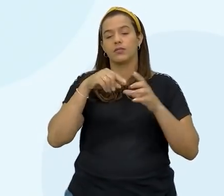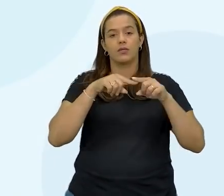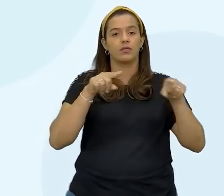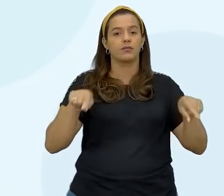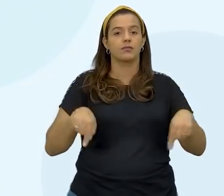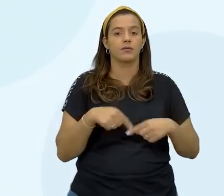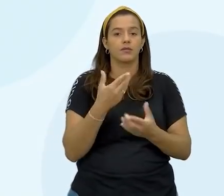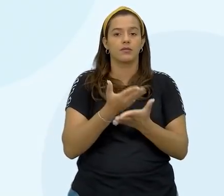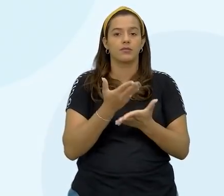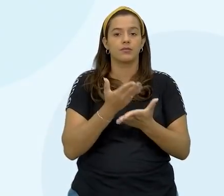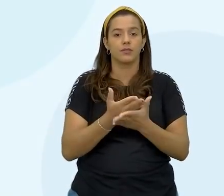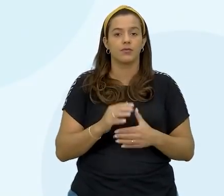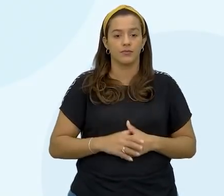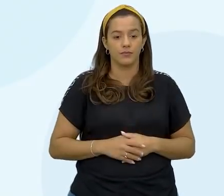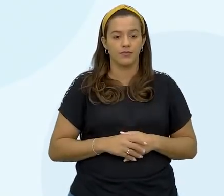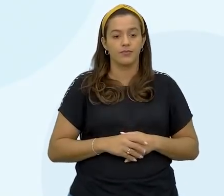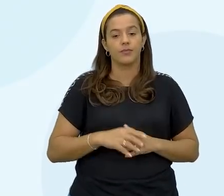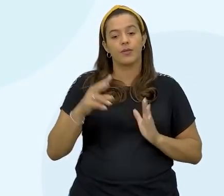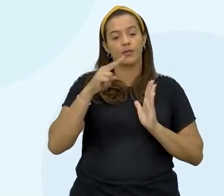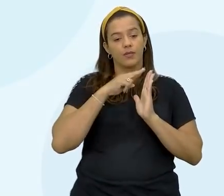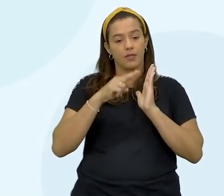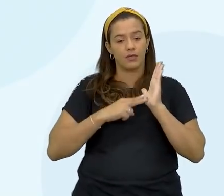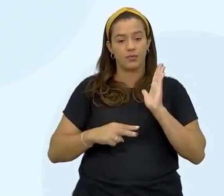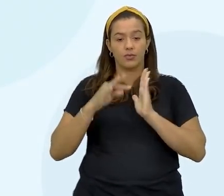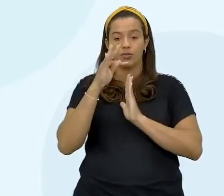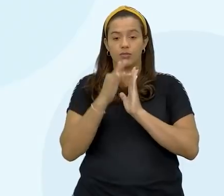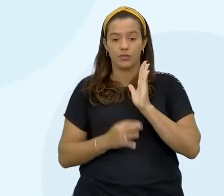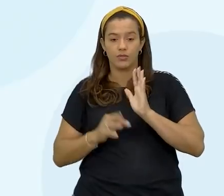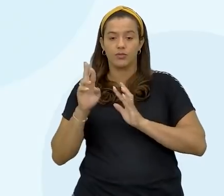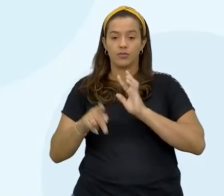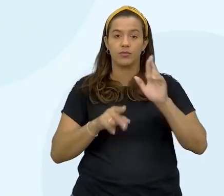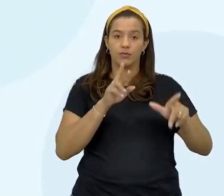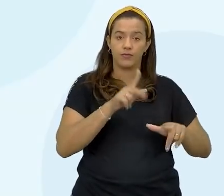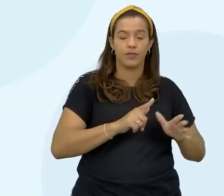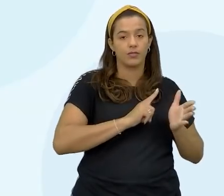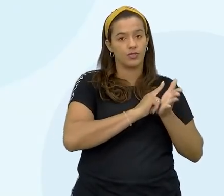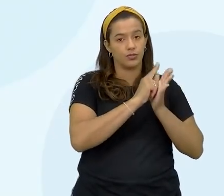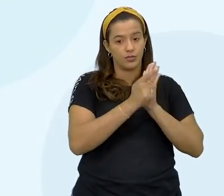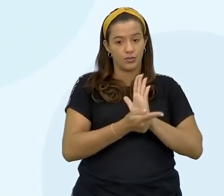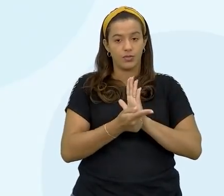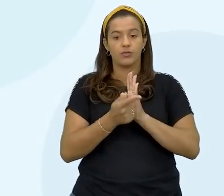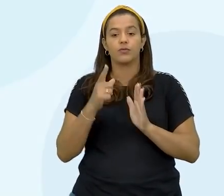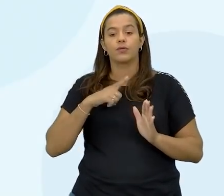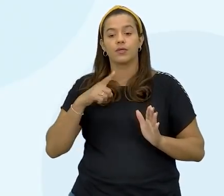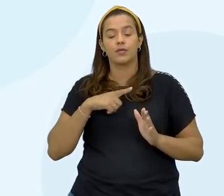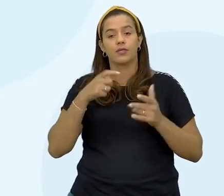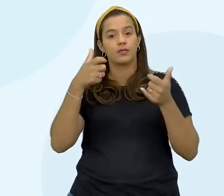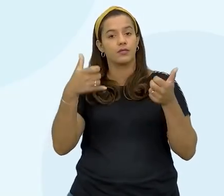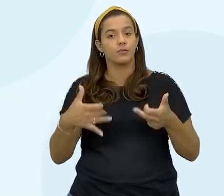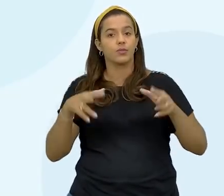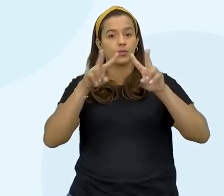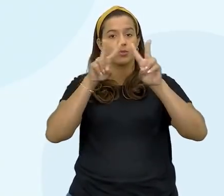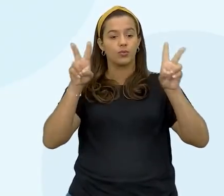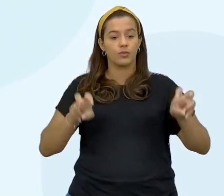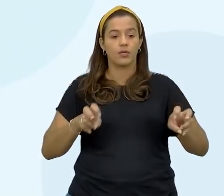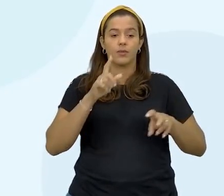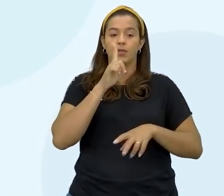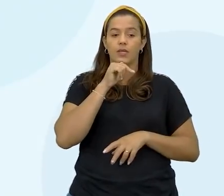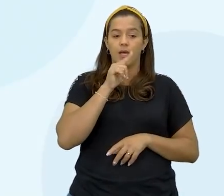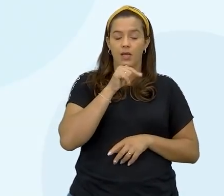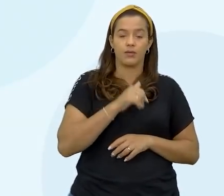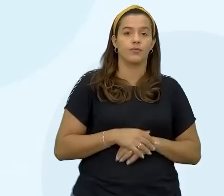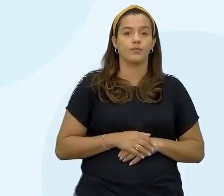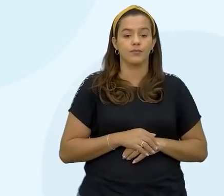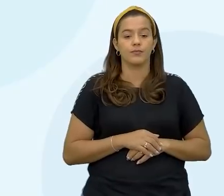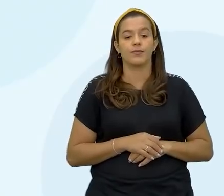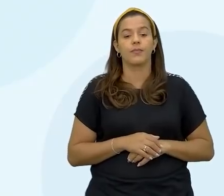Então, a gente tem uns exemplos, ó. Leitura de textos de diferentes gêneros sobre o volume da água virtual. Isso contempla principalmente